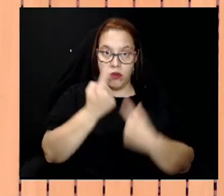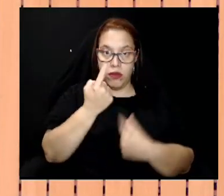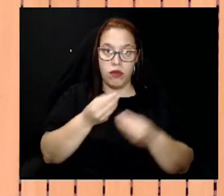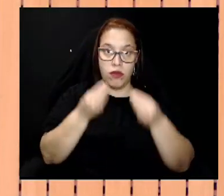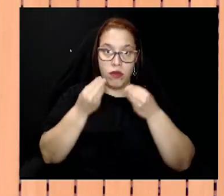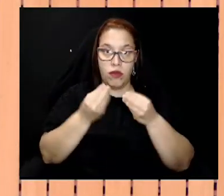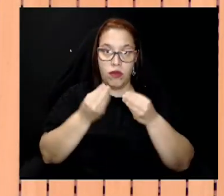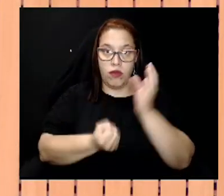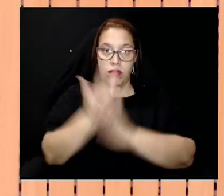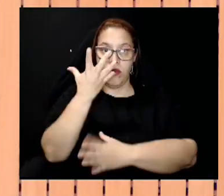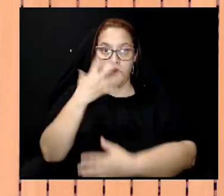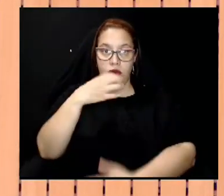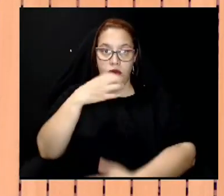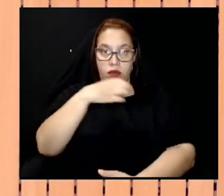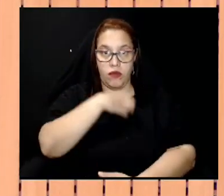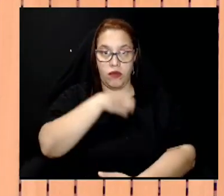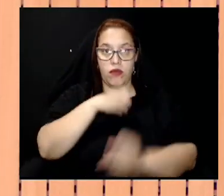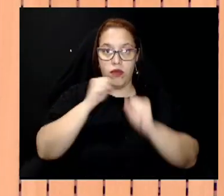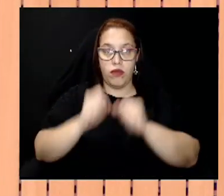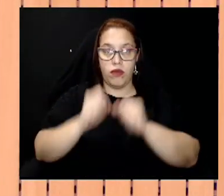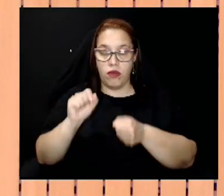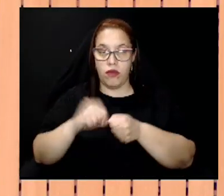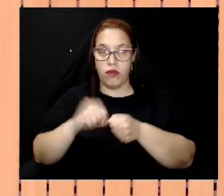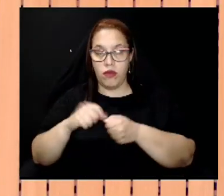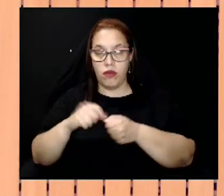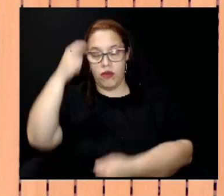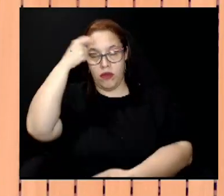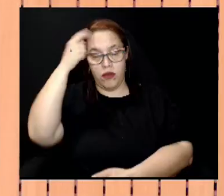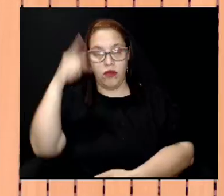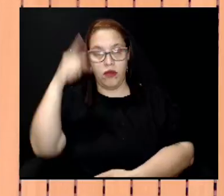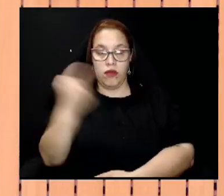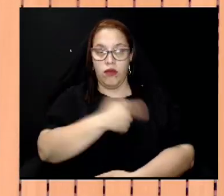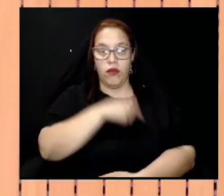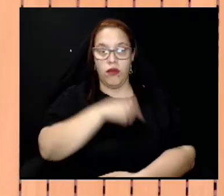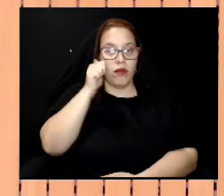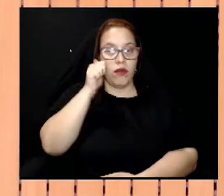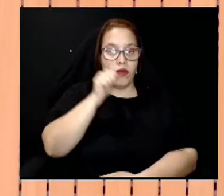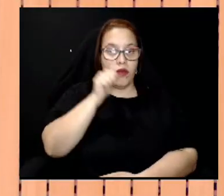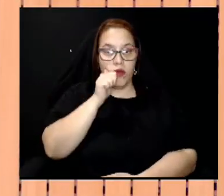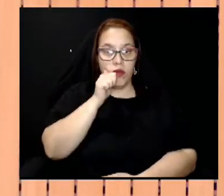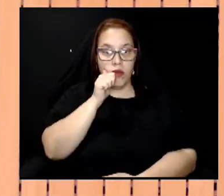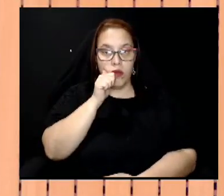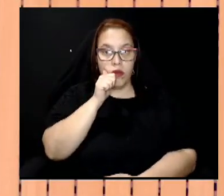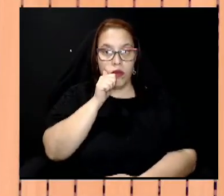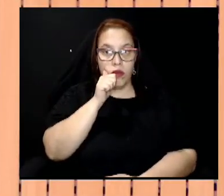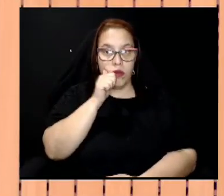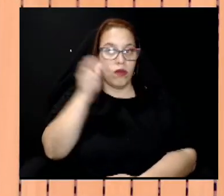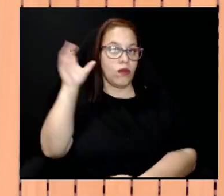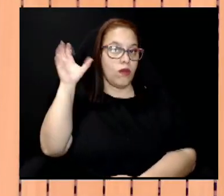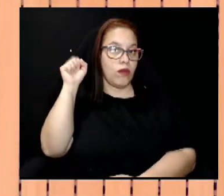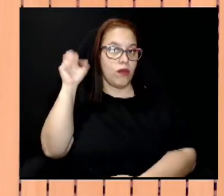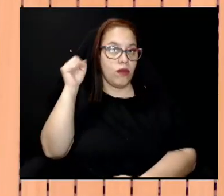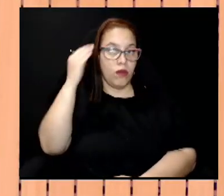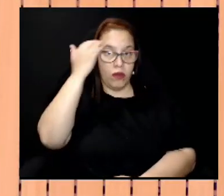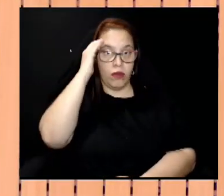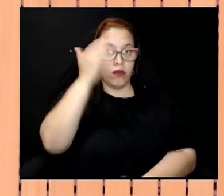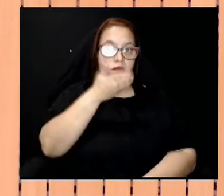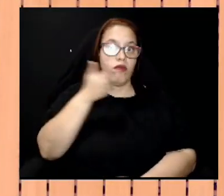manifestar, o que nós podemos fazer para conscientizar as nossas mulheres, as pessoas que nos escutam, para entender melhor esse tema.